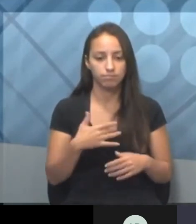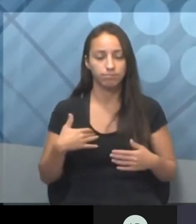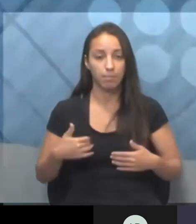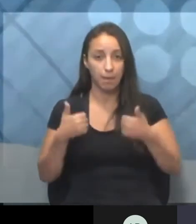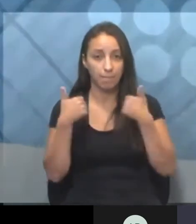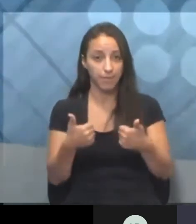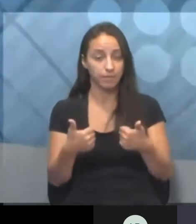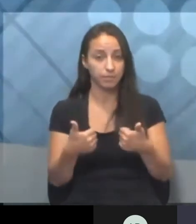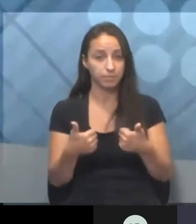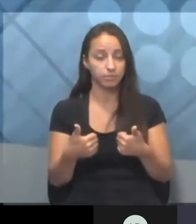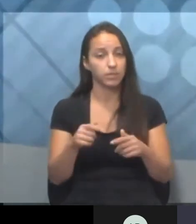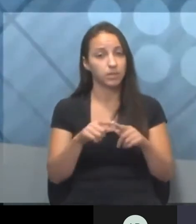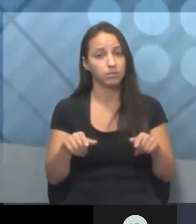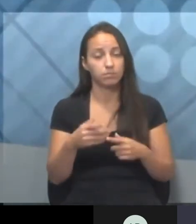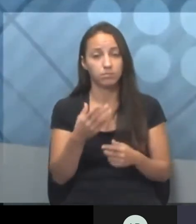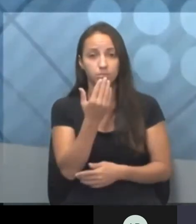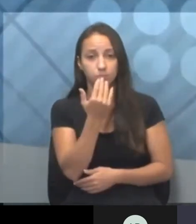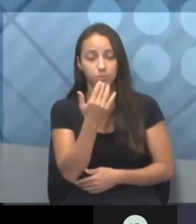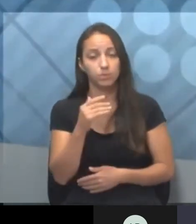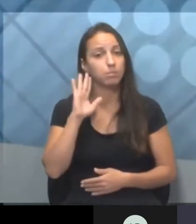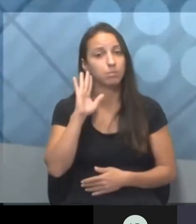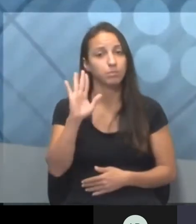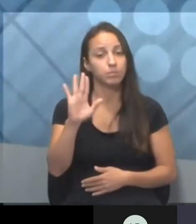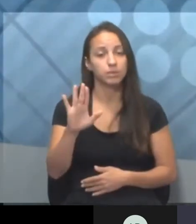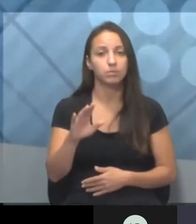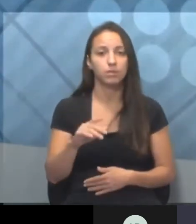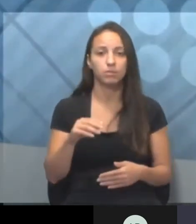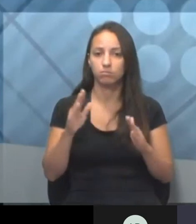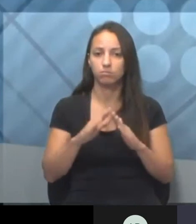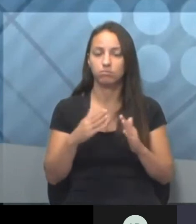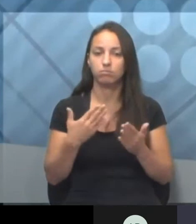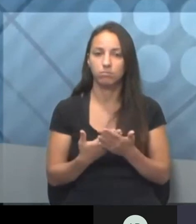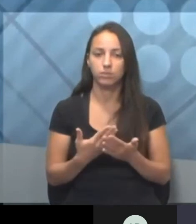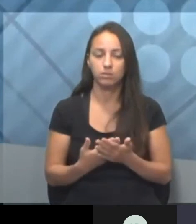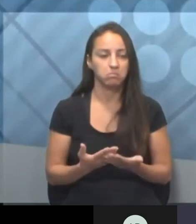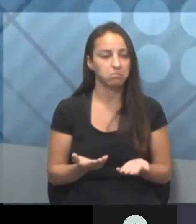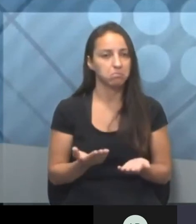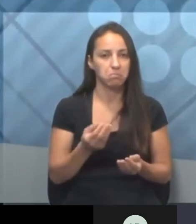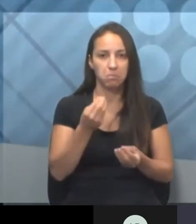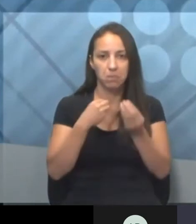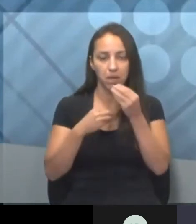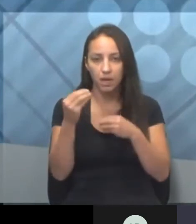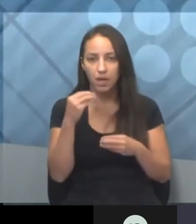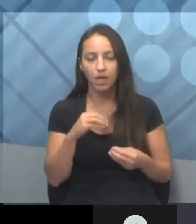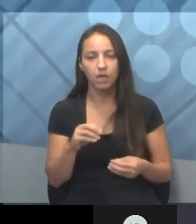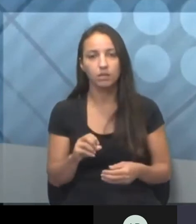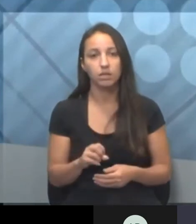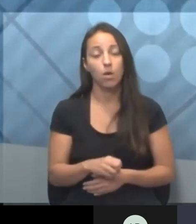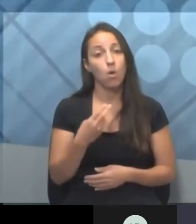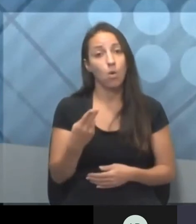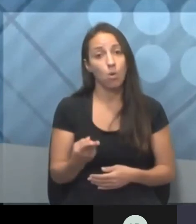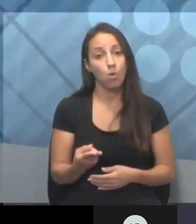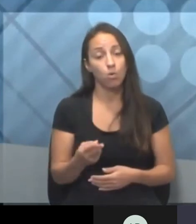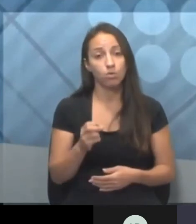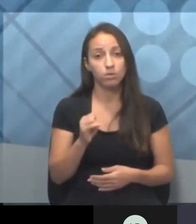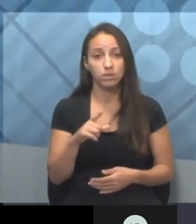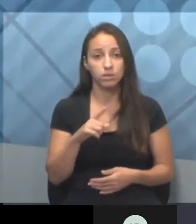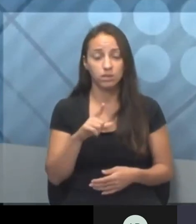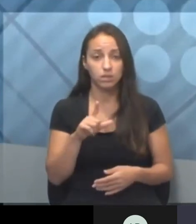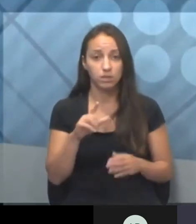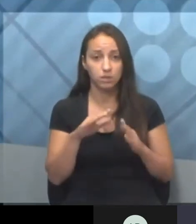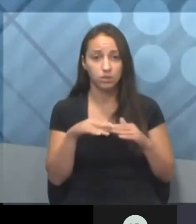a alimentação é sempre muito importante na escola, certo? Seja na merenda, se for uma escola de